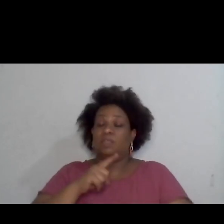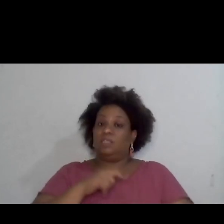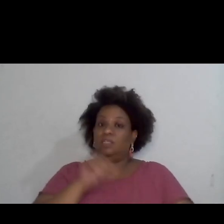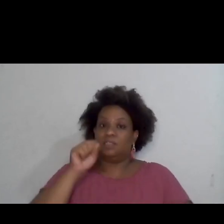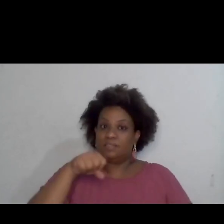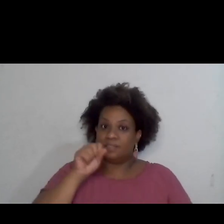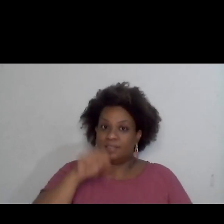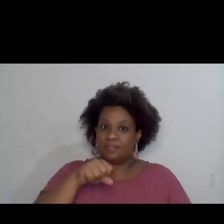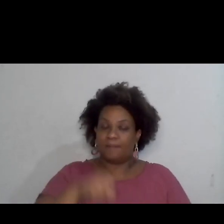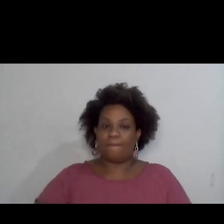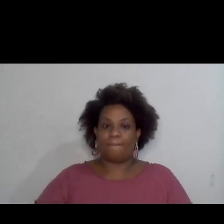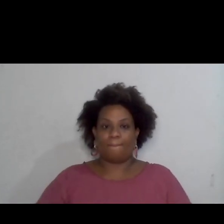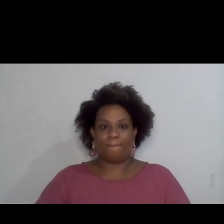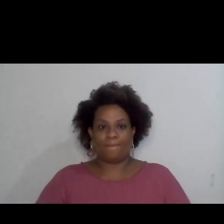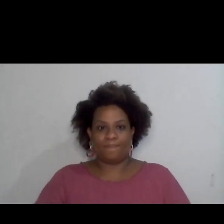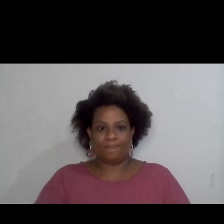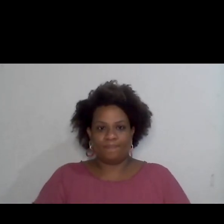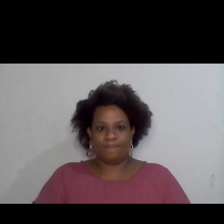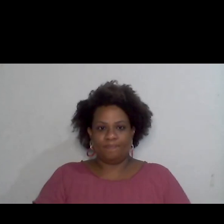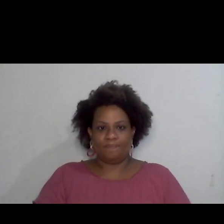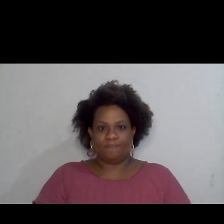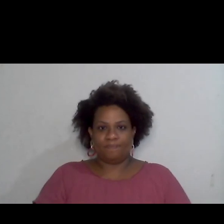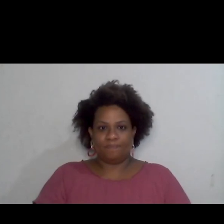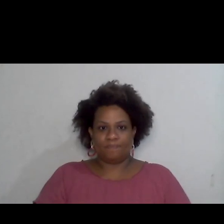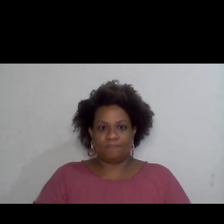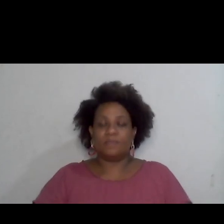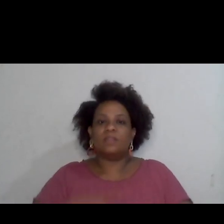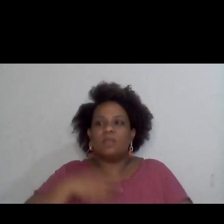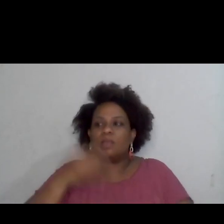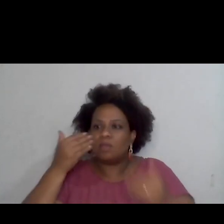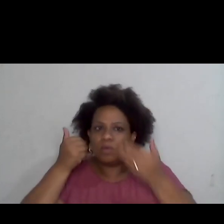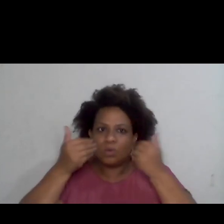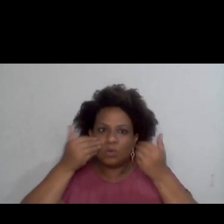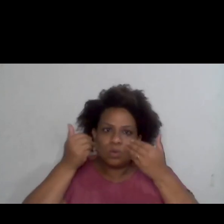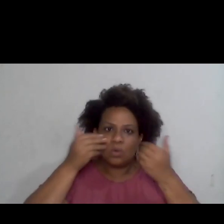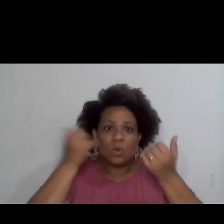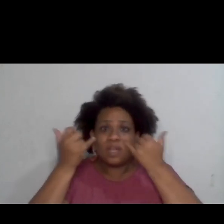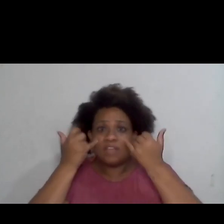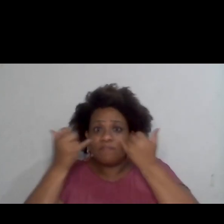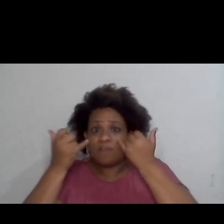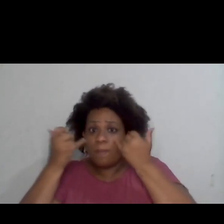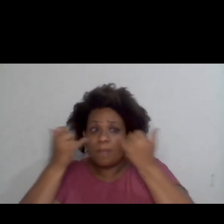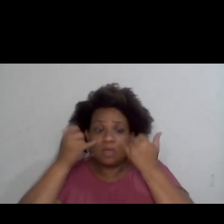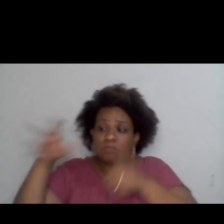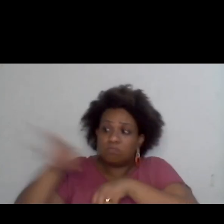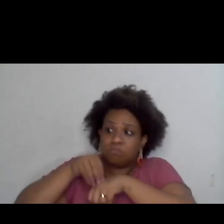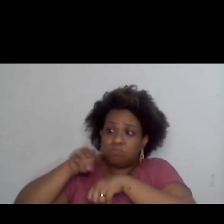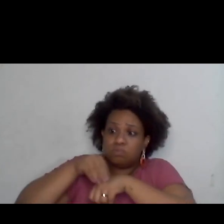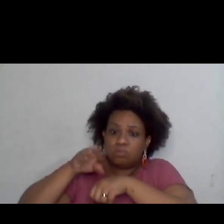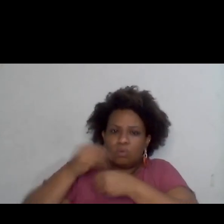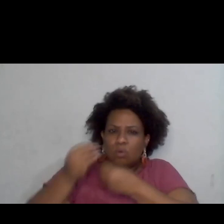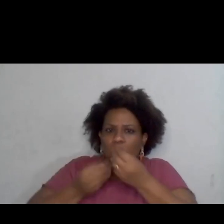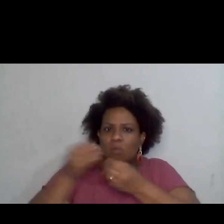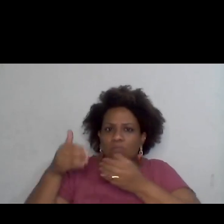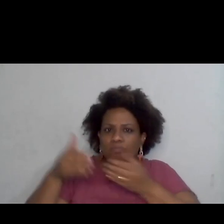E estamos colhendo essas informações hoje aqui para direcionar, para ir por esse caminho. O plano